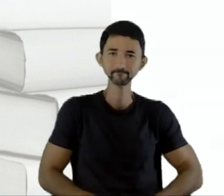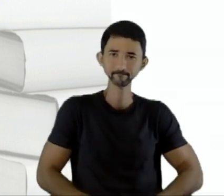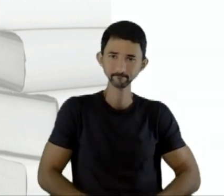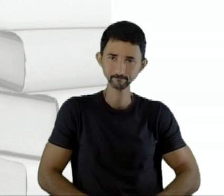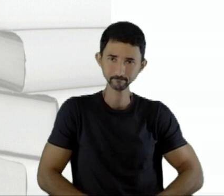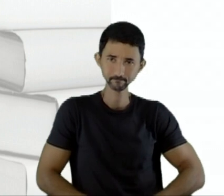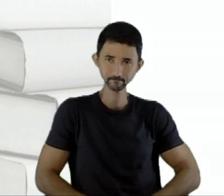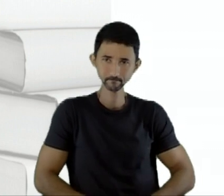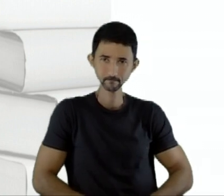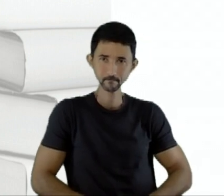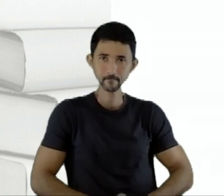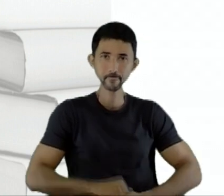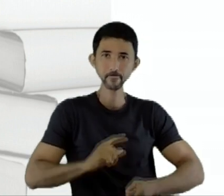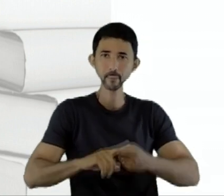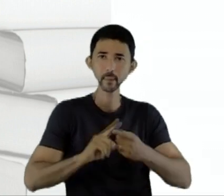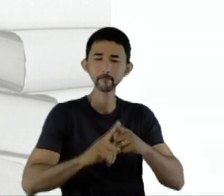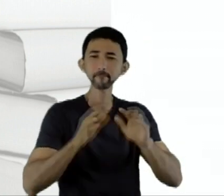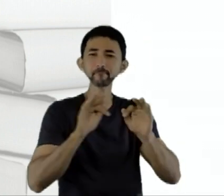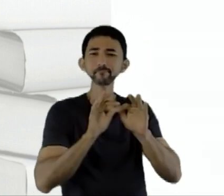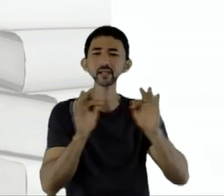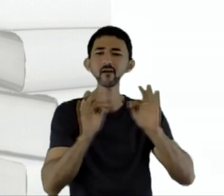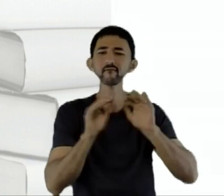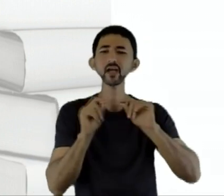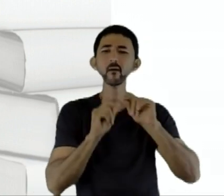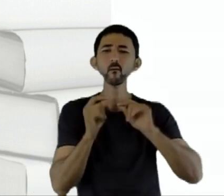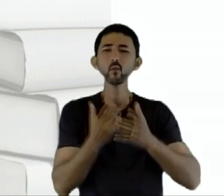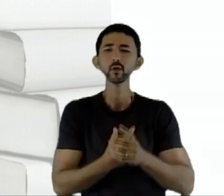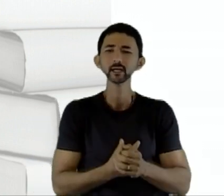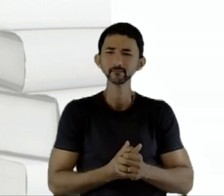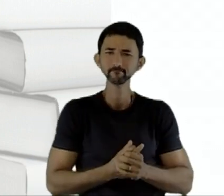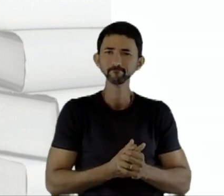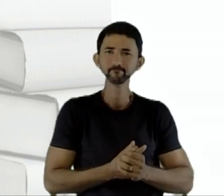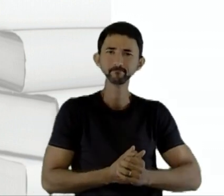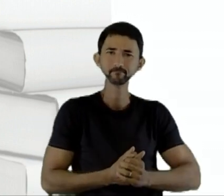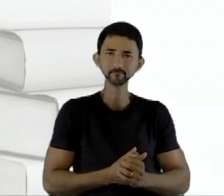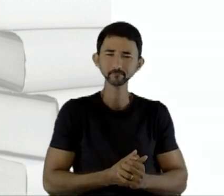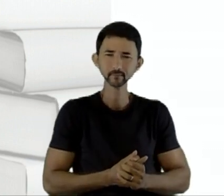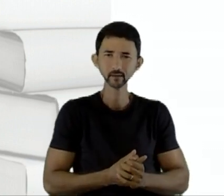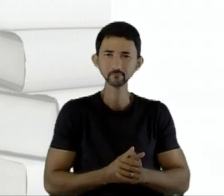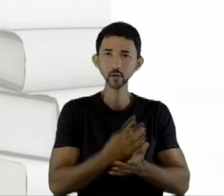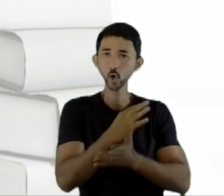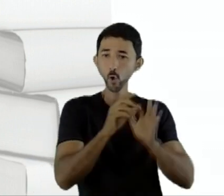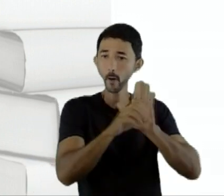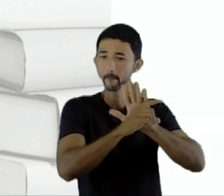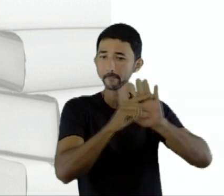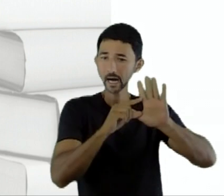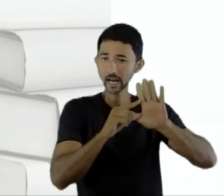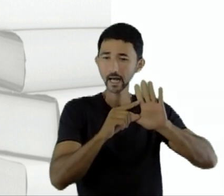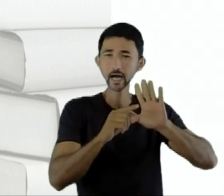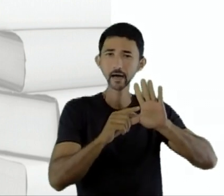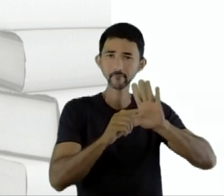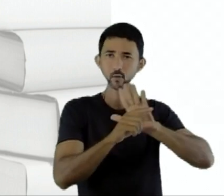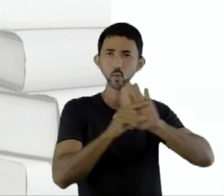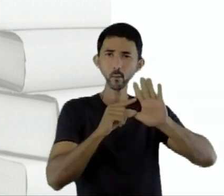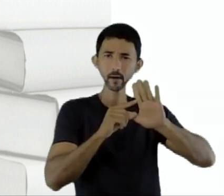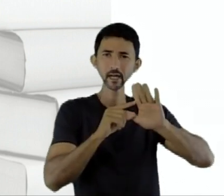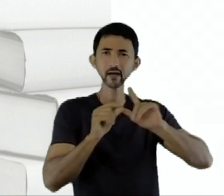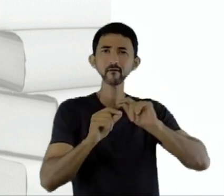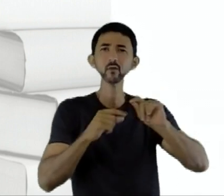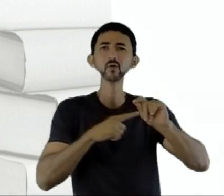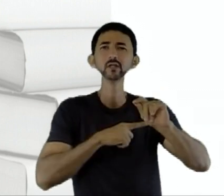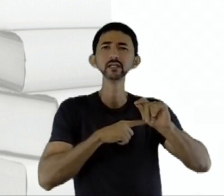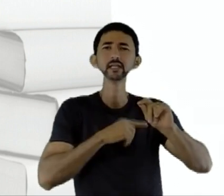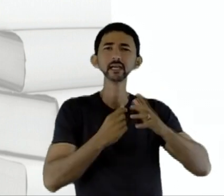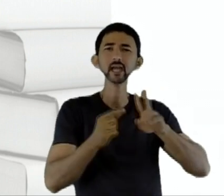Aqui, no último trechinho do verbo, eu também tenho do parágrafo do texto, eu